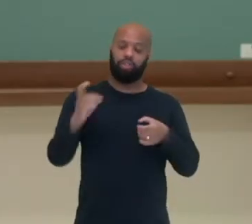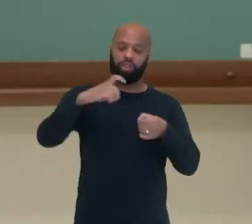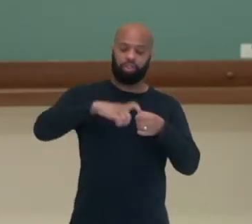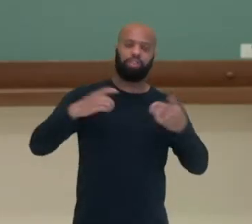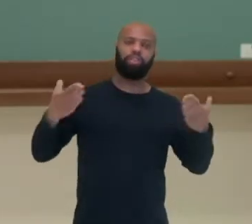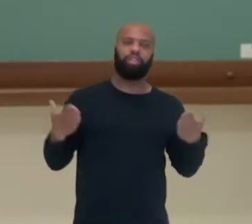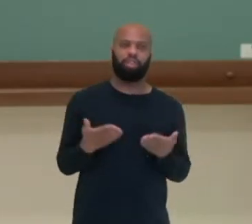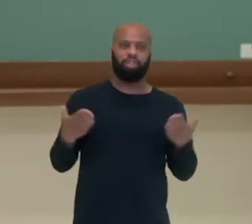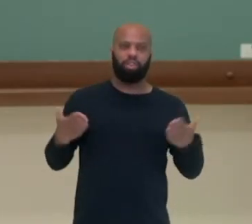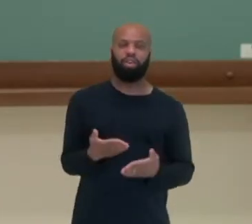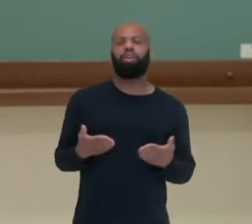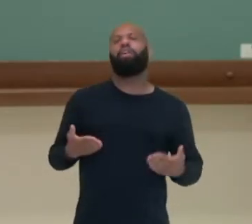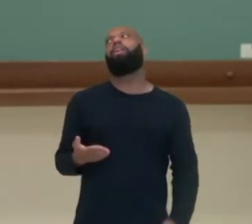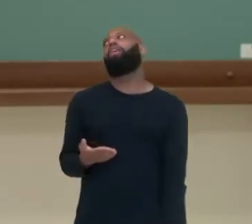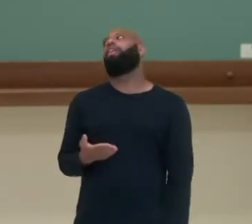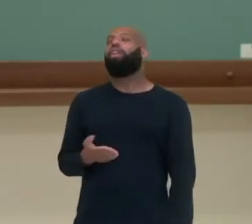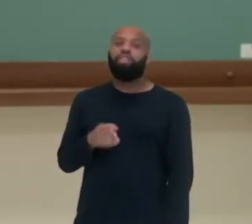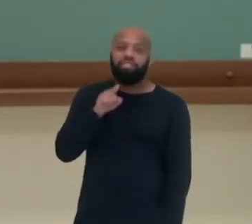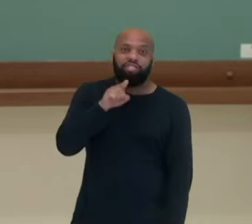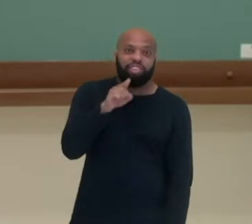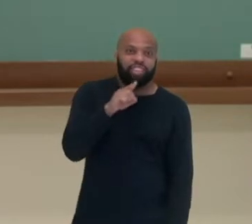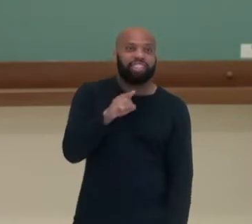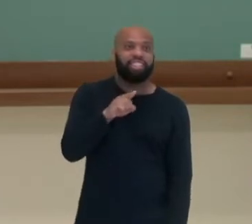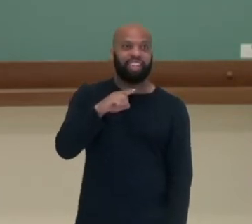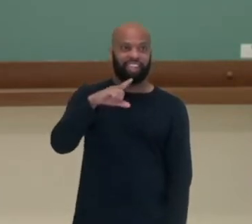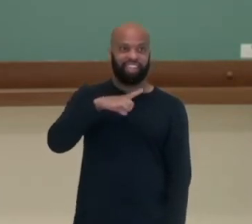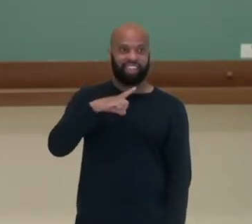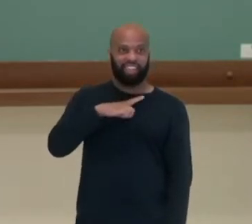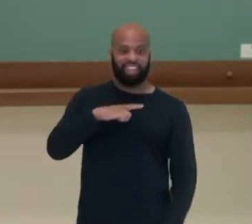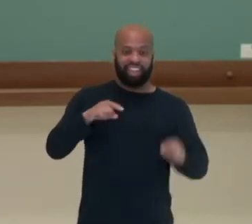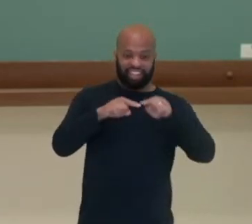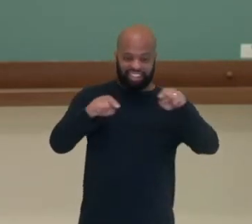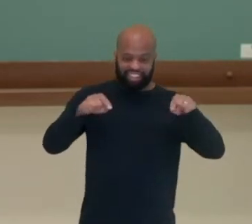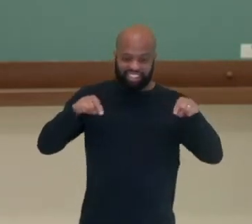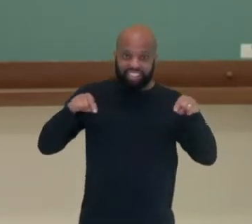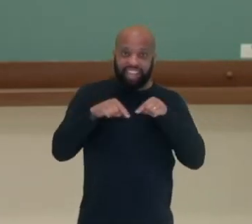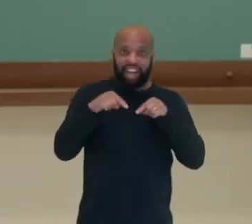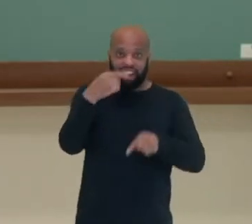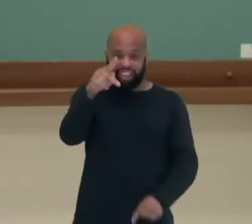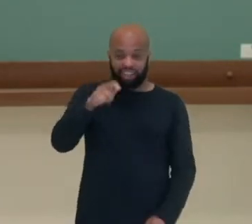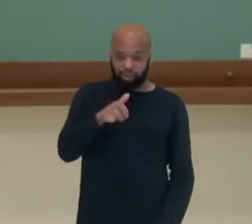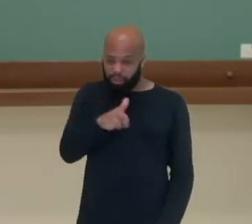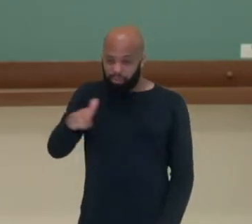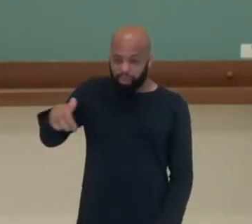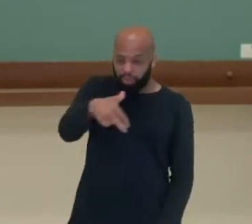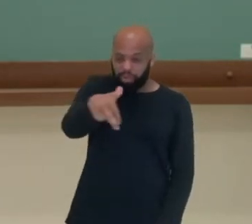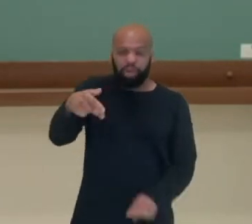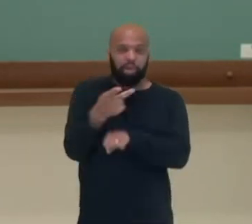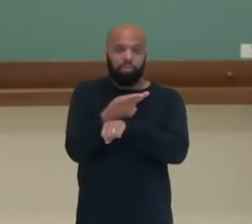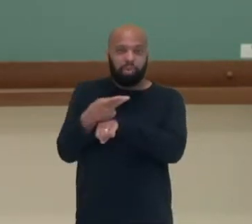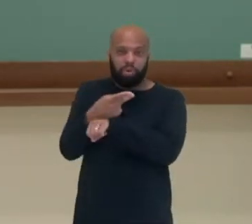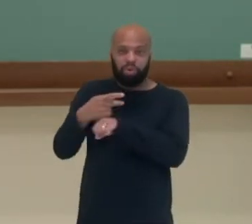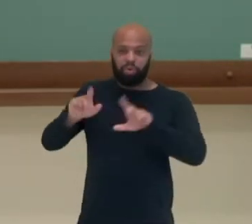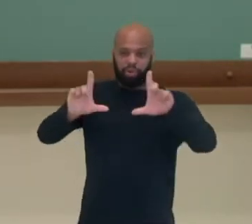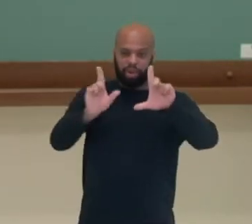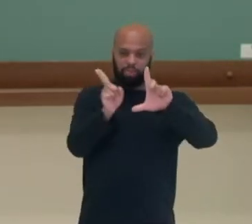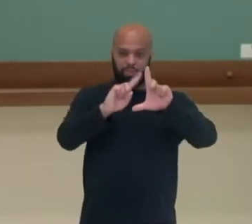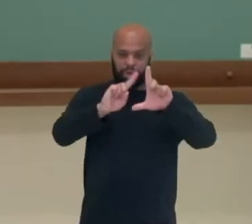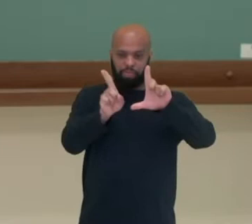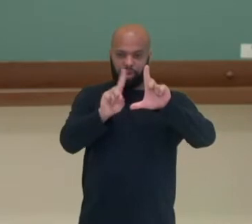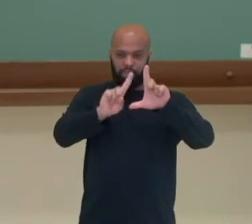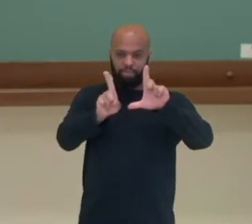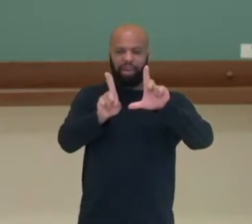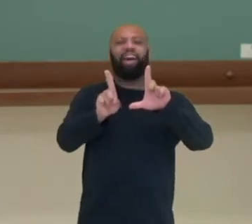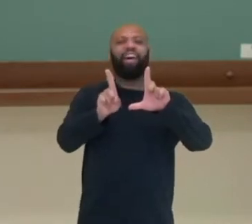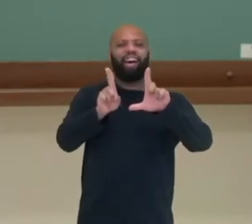Retornamos, e eu não acredito. Você saiu do seu quarto, da sua sala e foi procurar o relógio de luz? Eu não